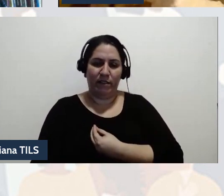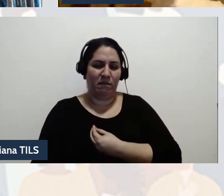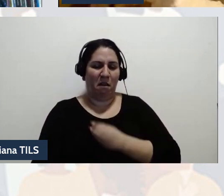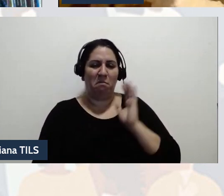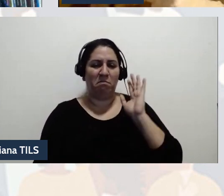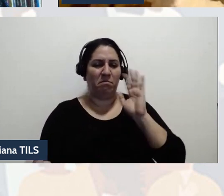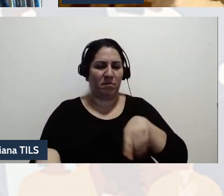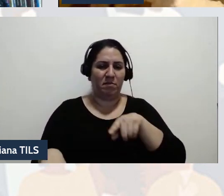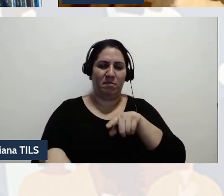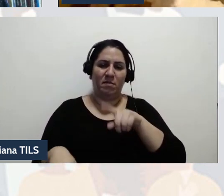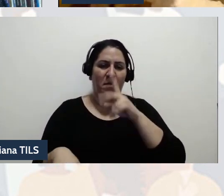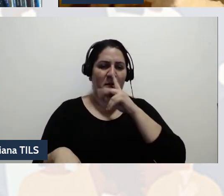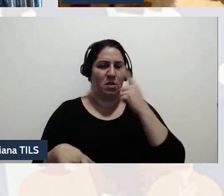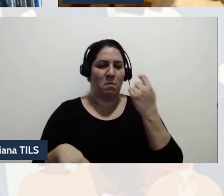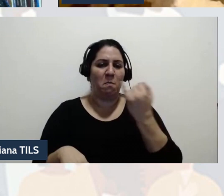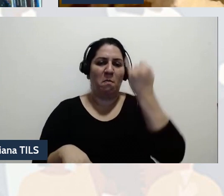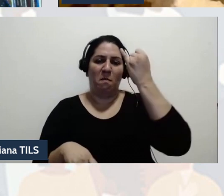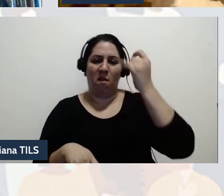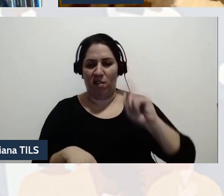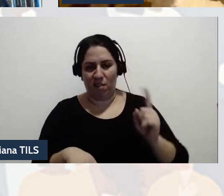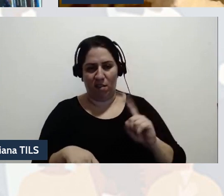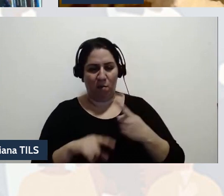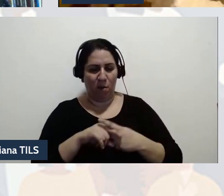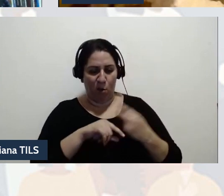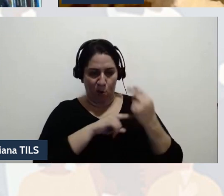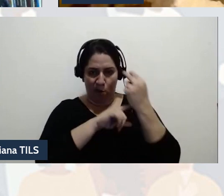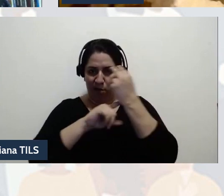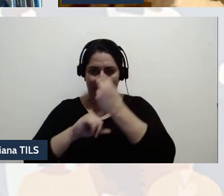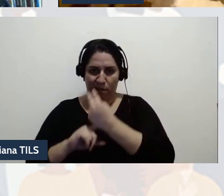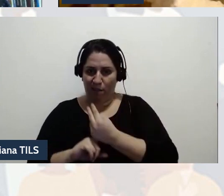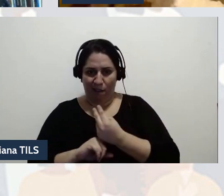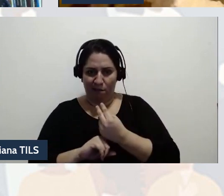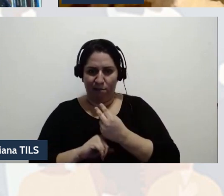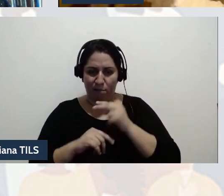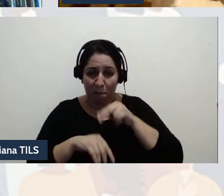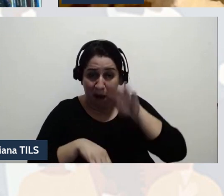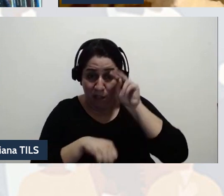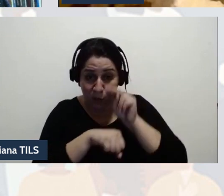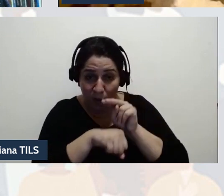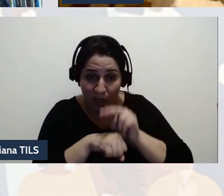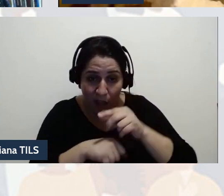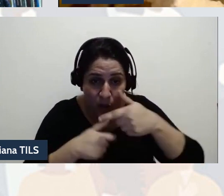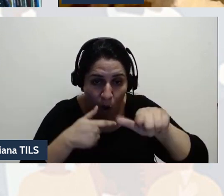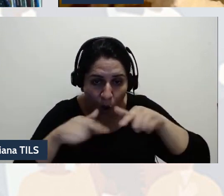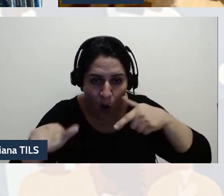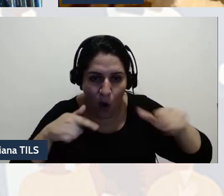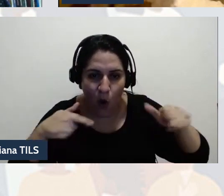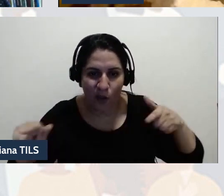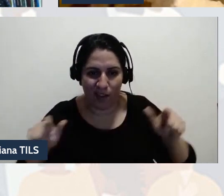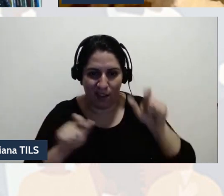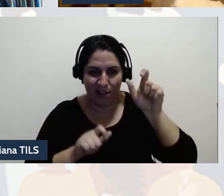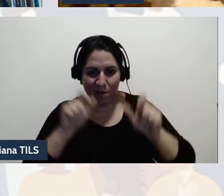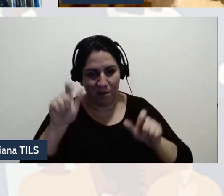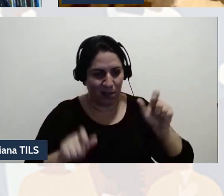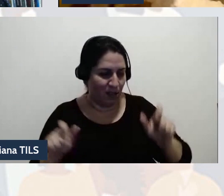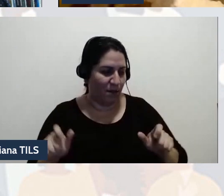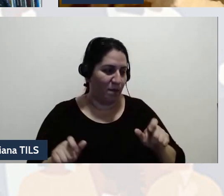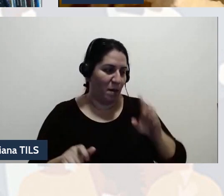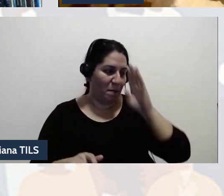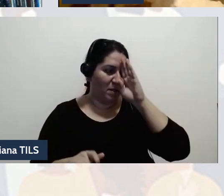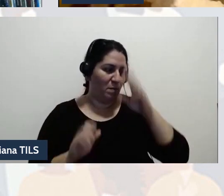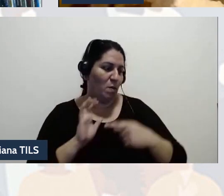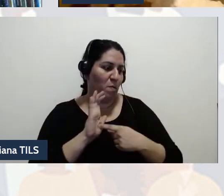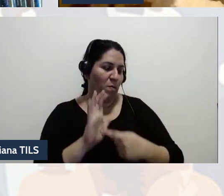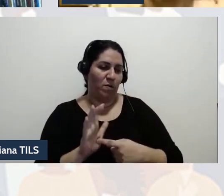secundário, porque o cuidado com o outro era central. Uhum. E é curioso que no dado que a Liana